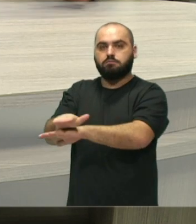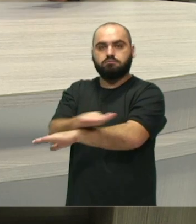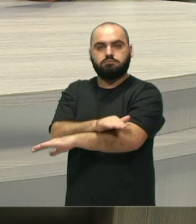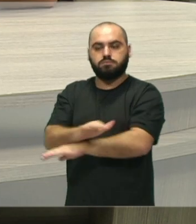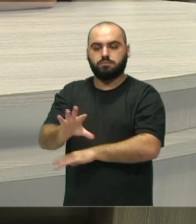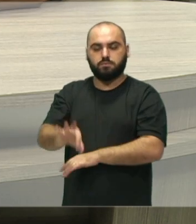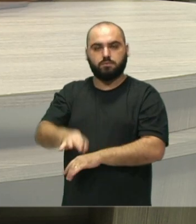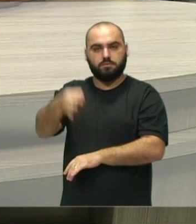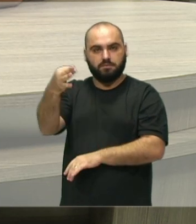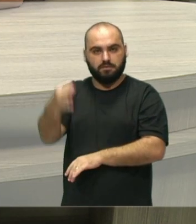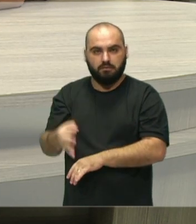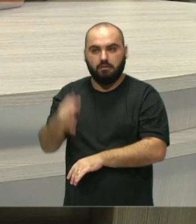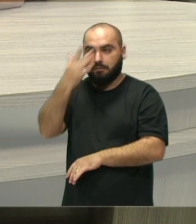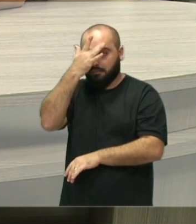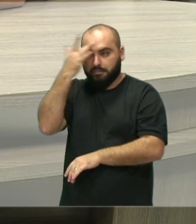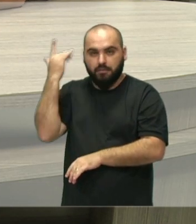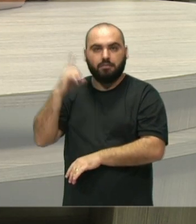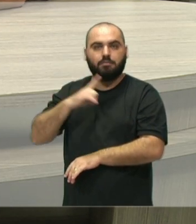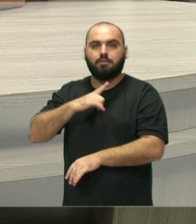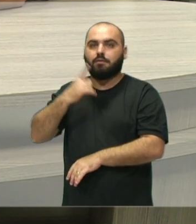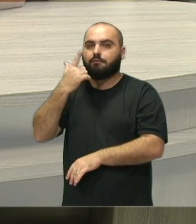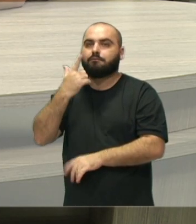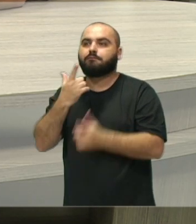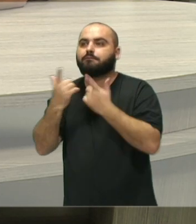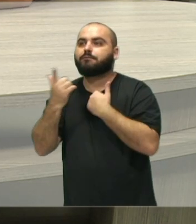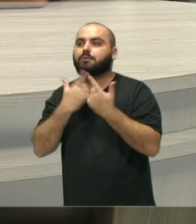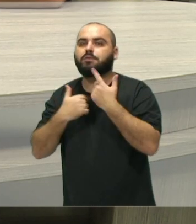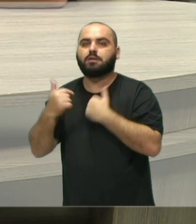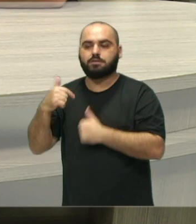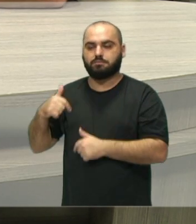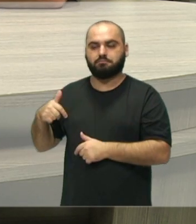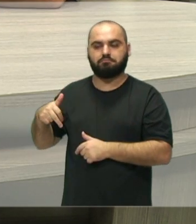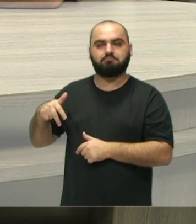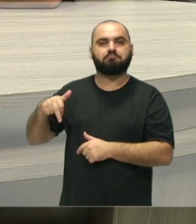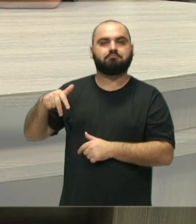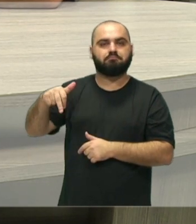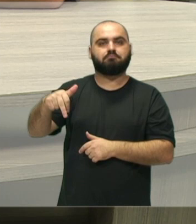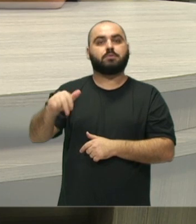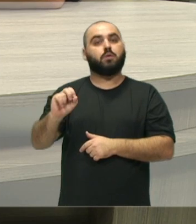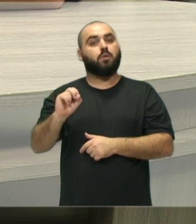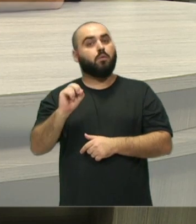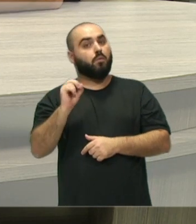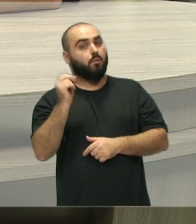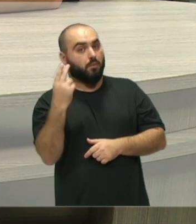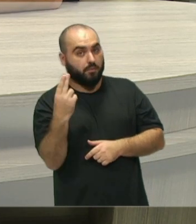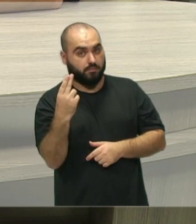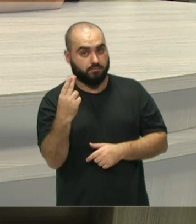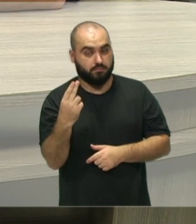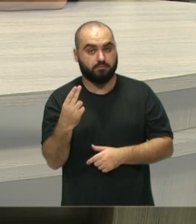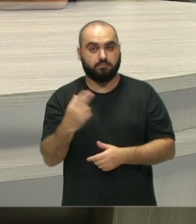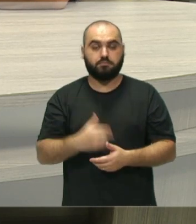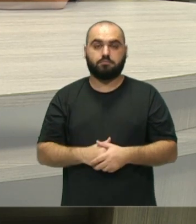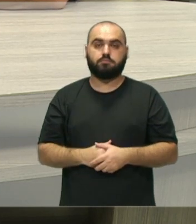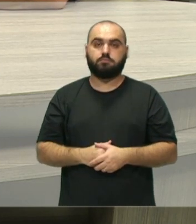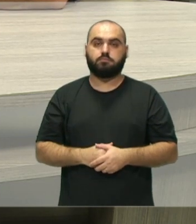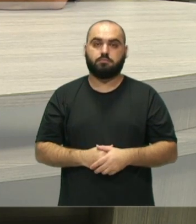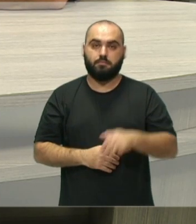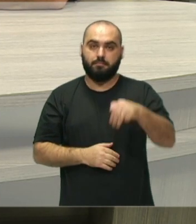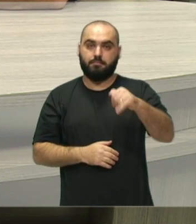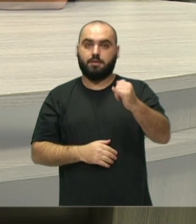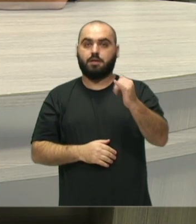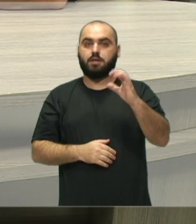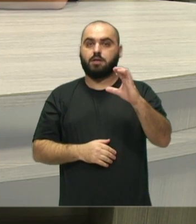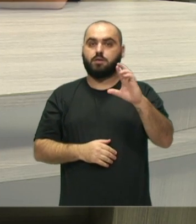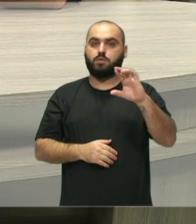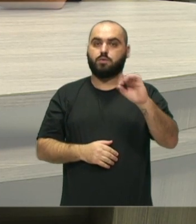propiciem prazer para a pessoa poder fazer o deslocamento a pé, ou alternativamente através da